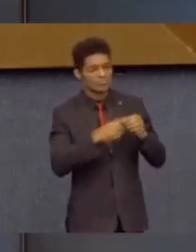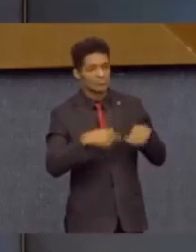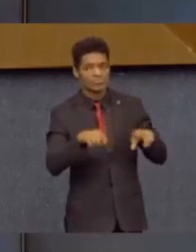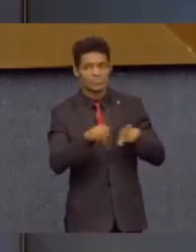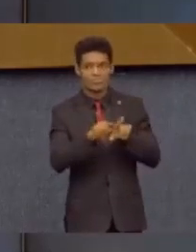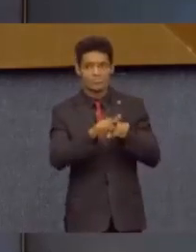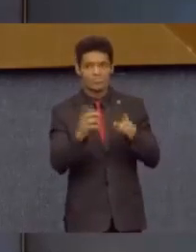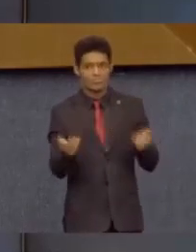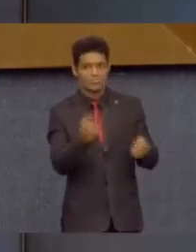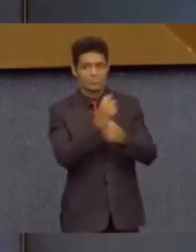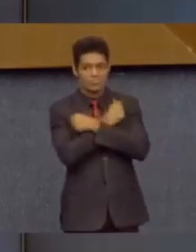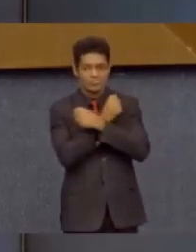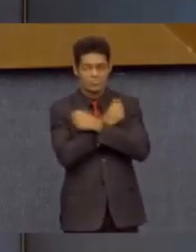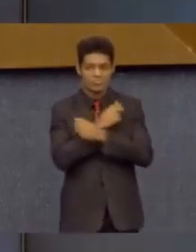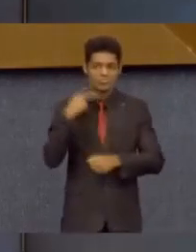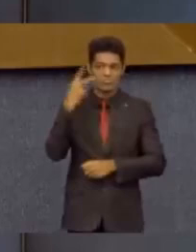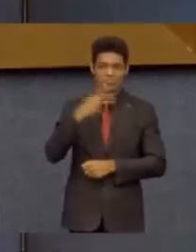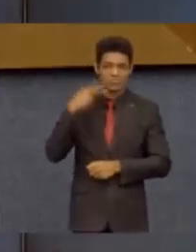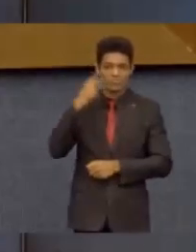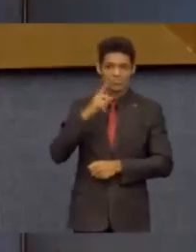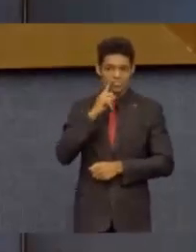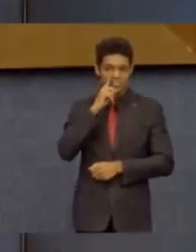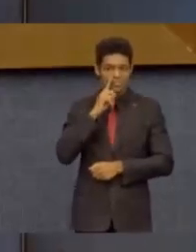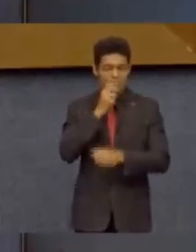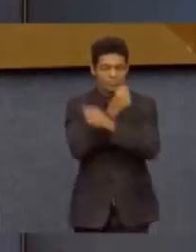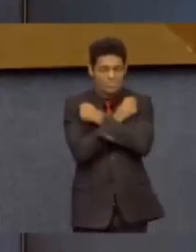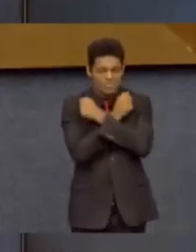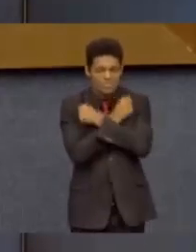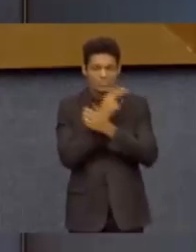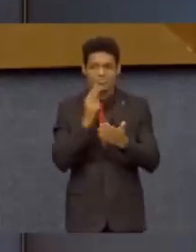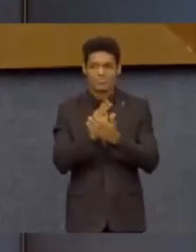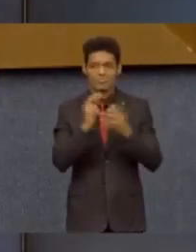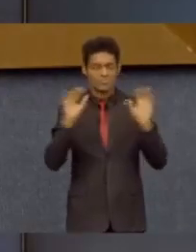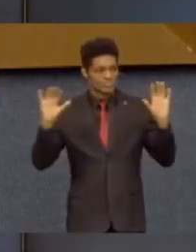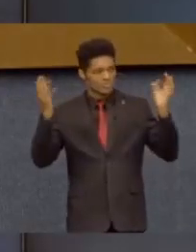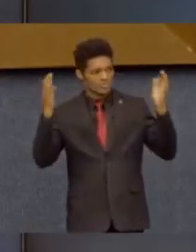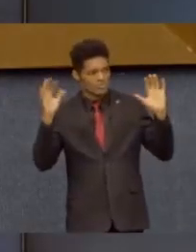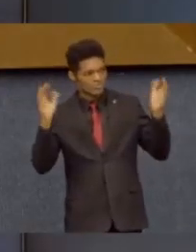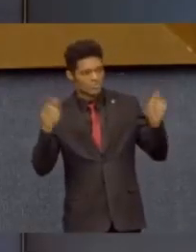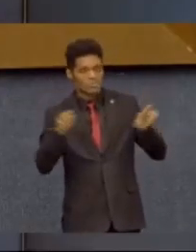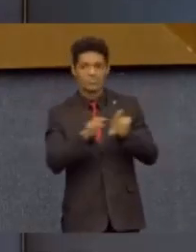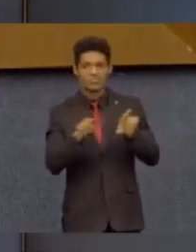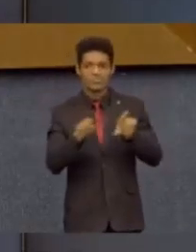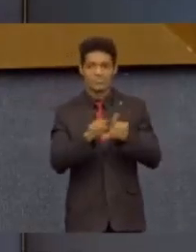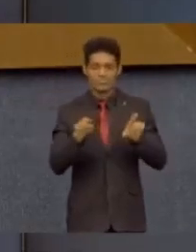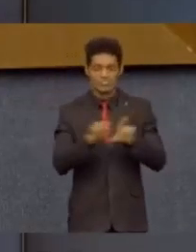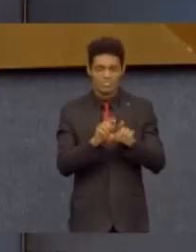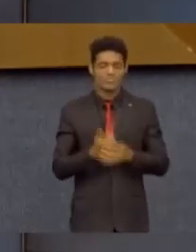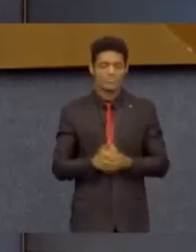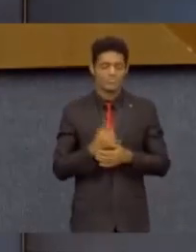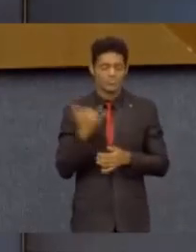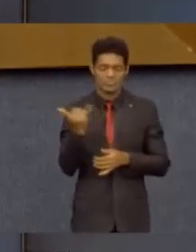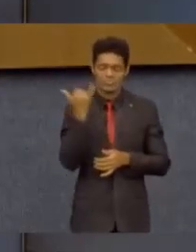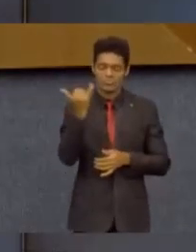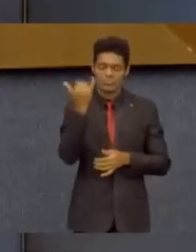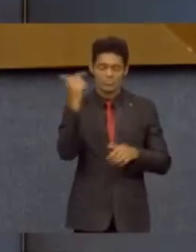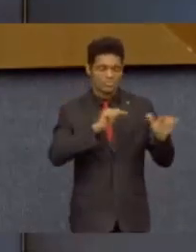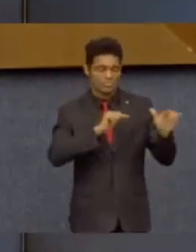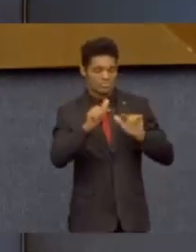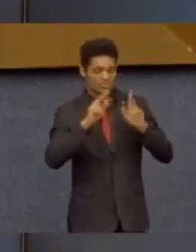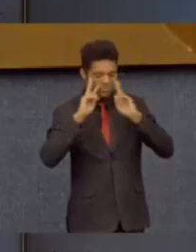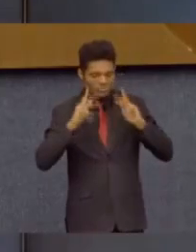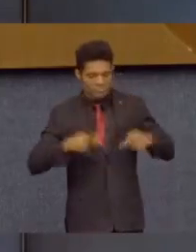Guimarães, um abraço muito afetuoso e os meus parabéns por essa valorosa atitude de reconhecer quem precisa